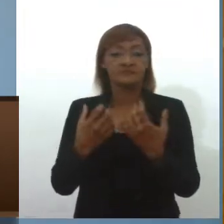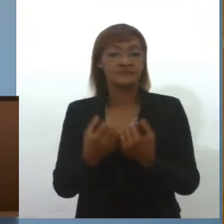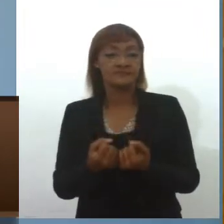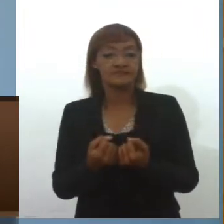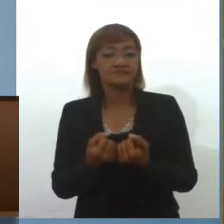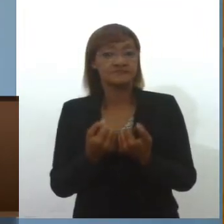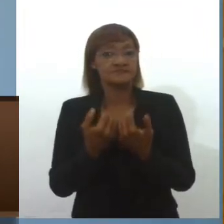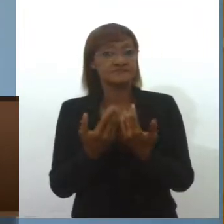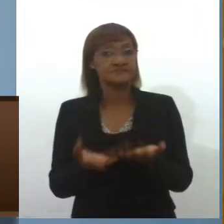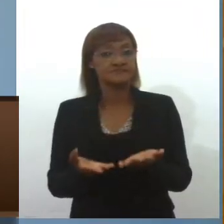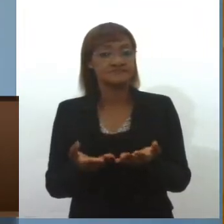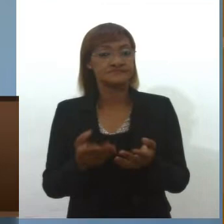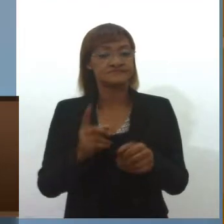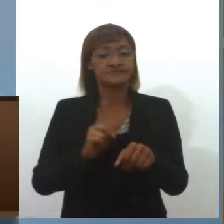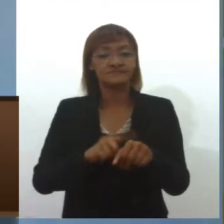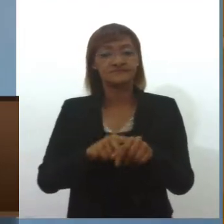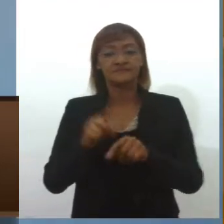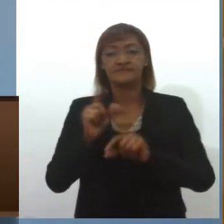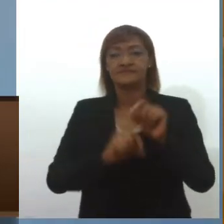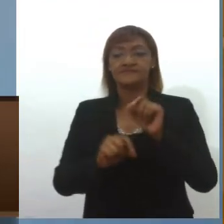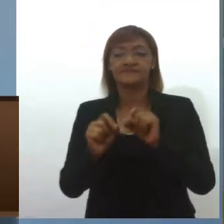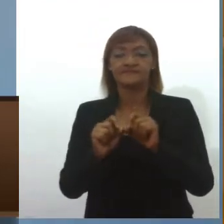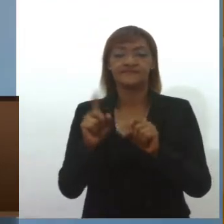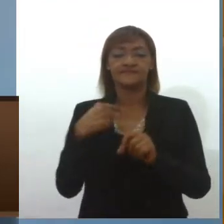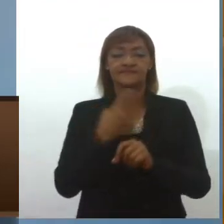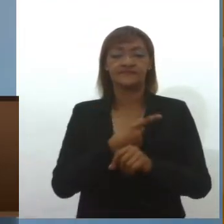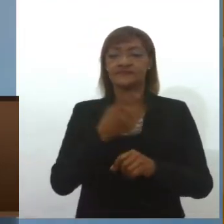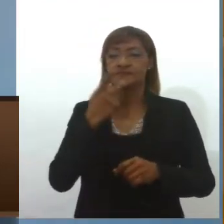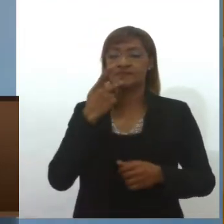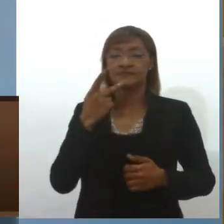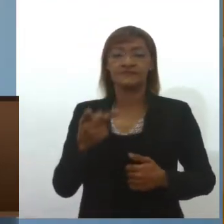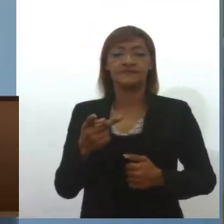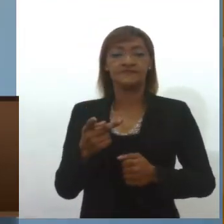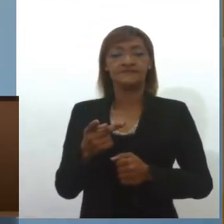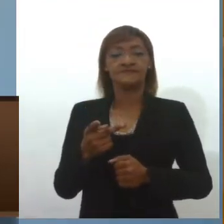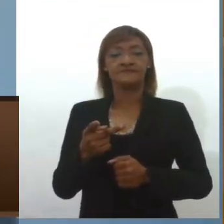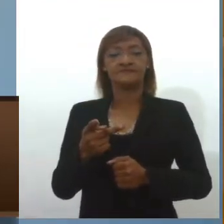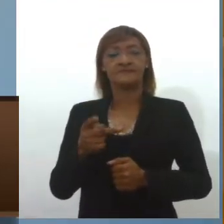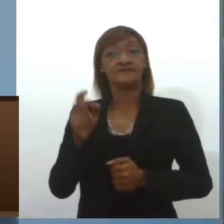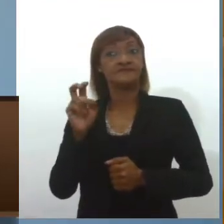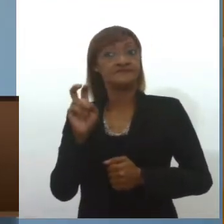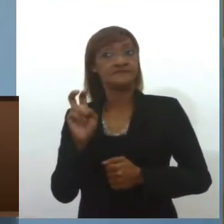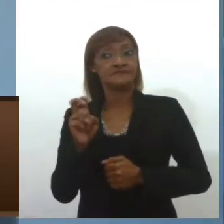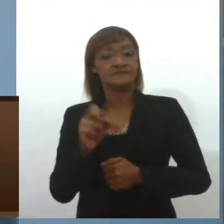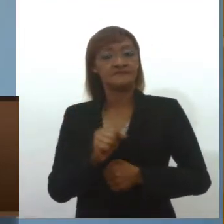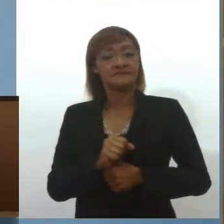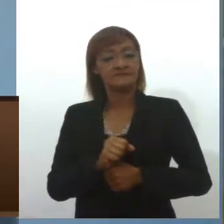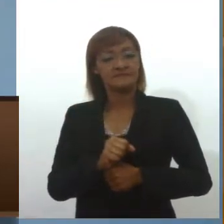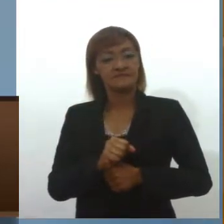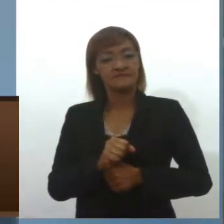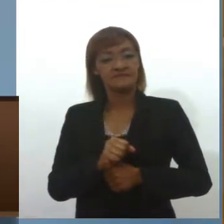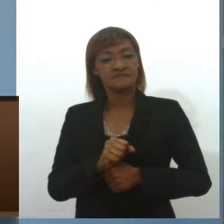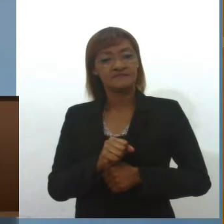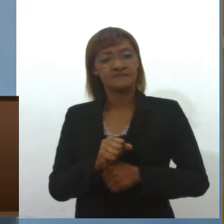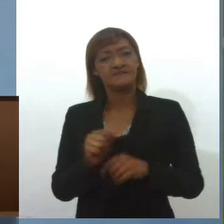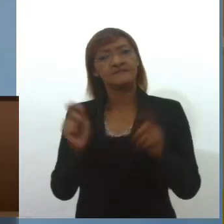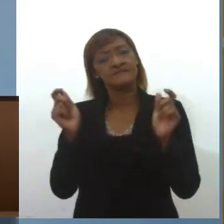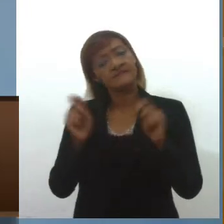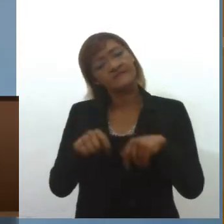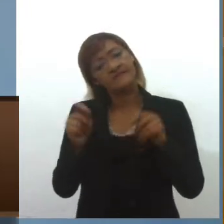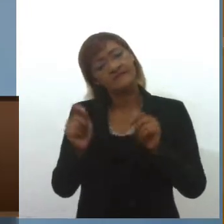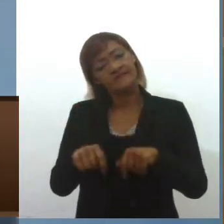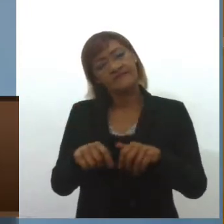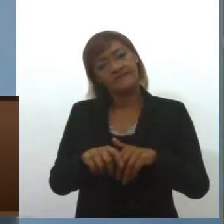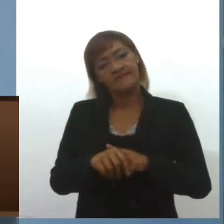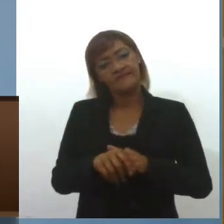no momento em que o que a gente chama na economia de ciclo de negócios, né, no momento em que nós podemos eventualmente entrar em um ciclo